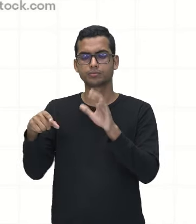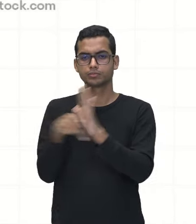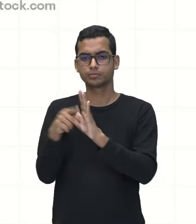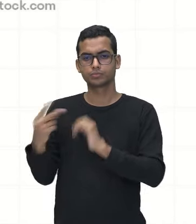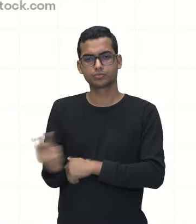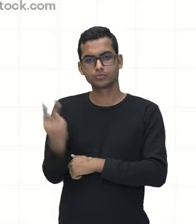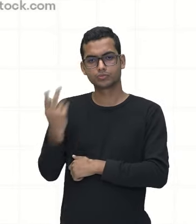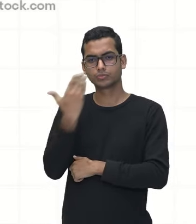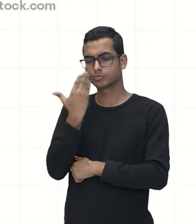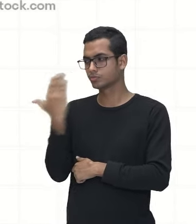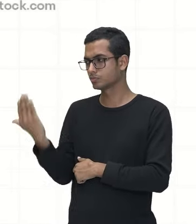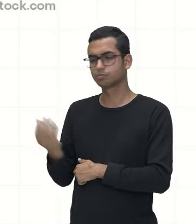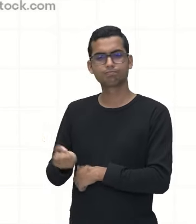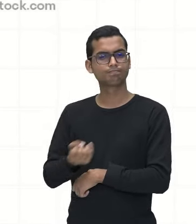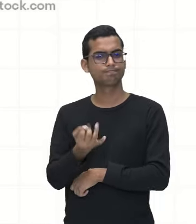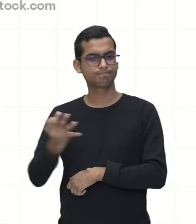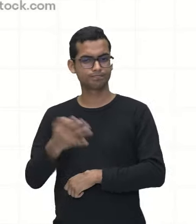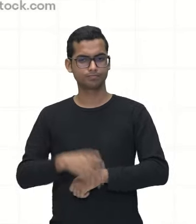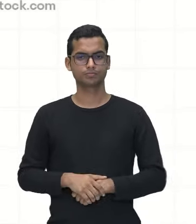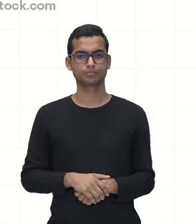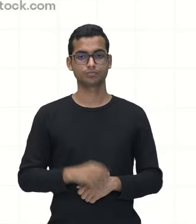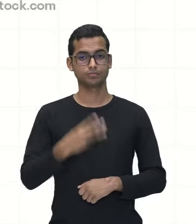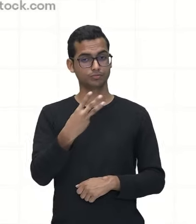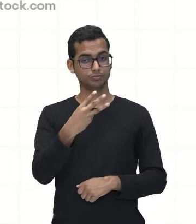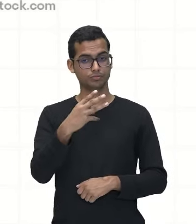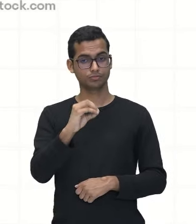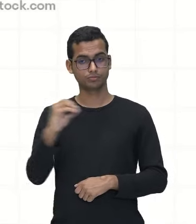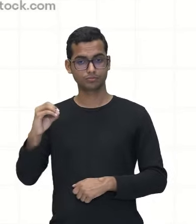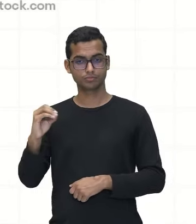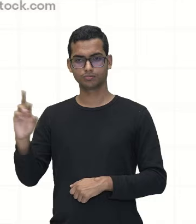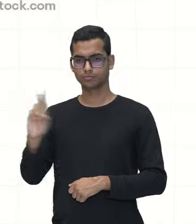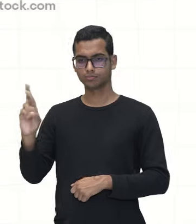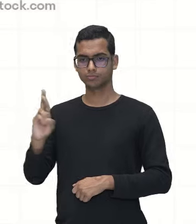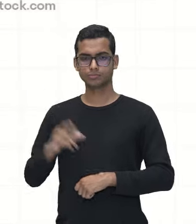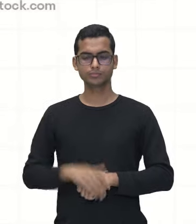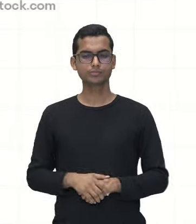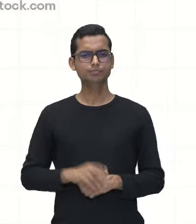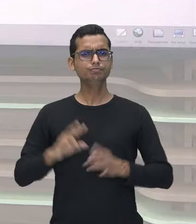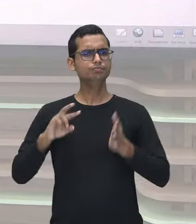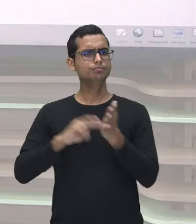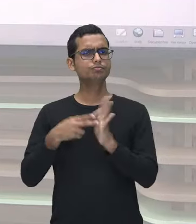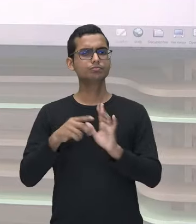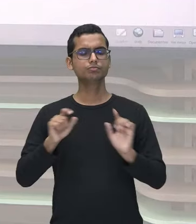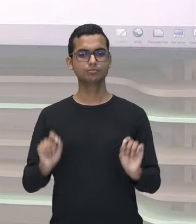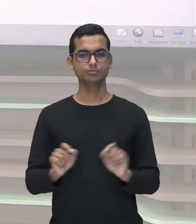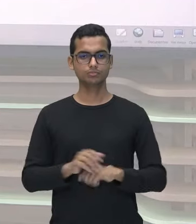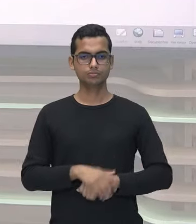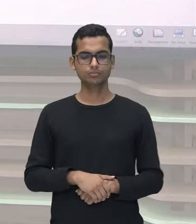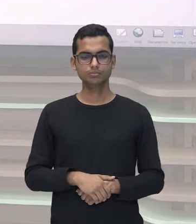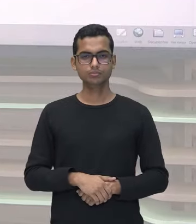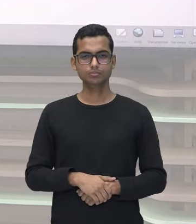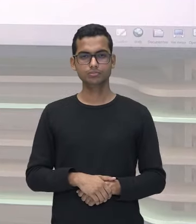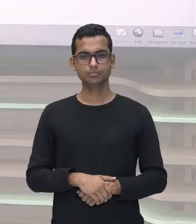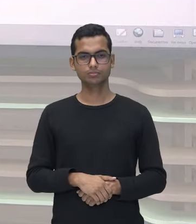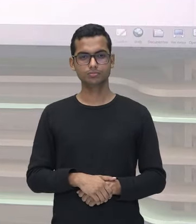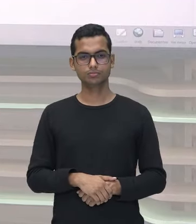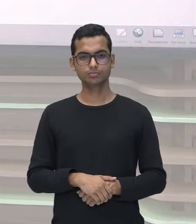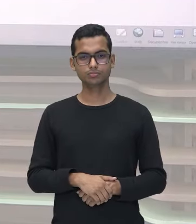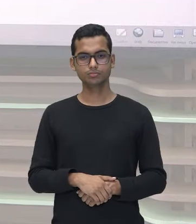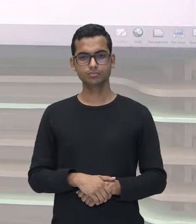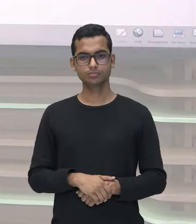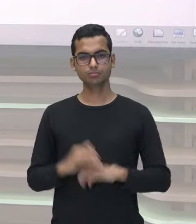valor equivale a R$ 300, certo? Isso quer dizer que é muito mais do que o